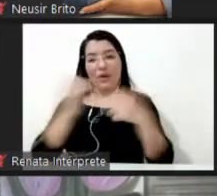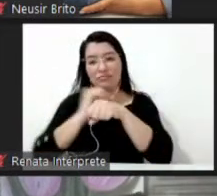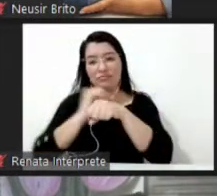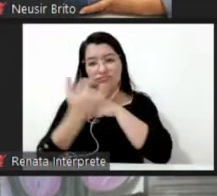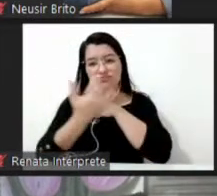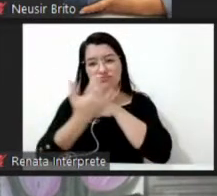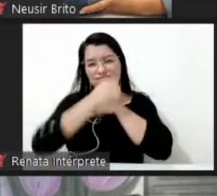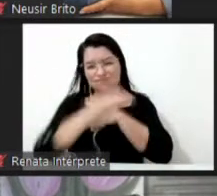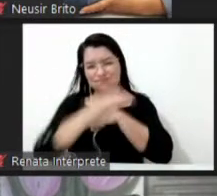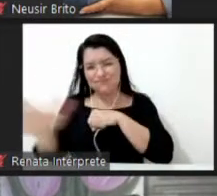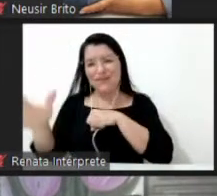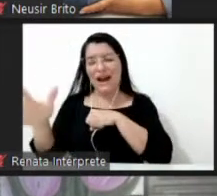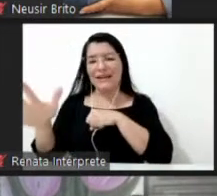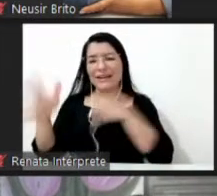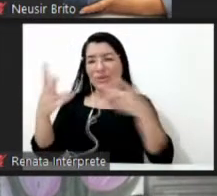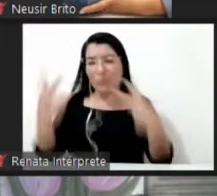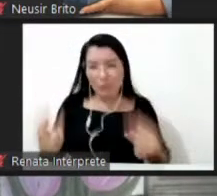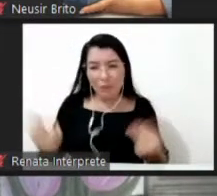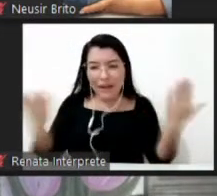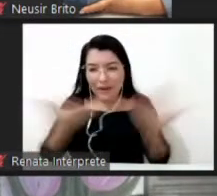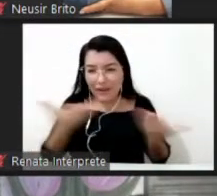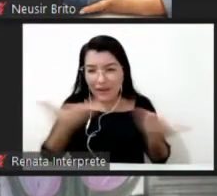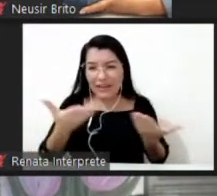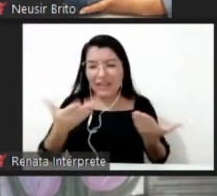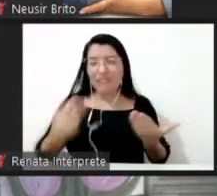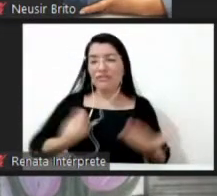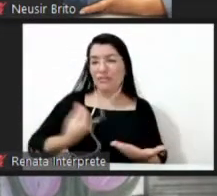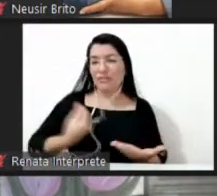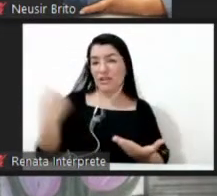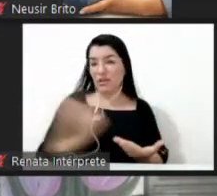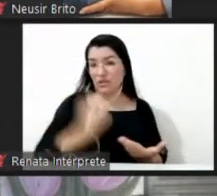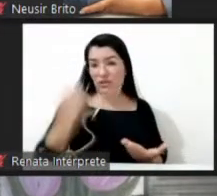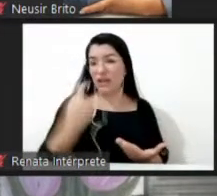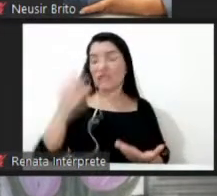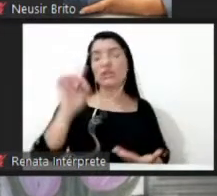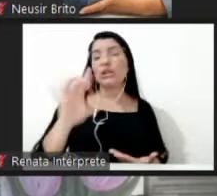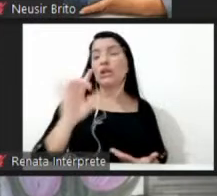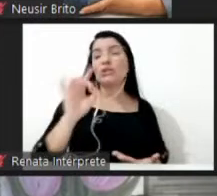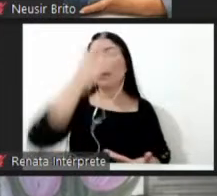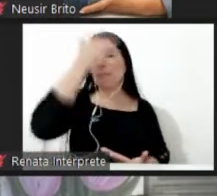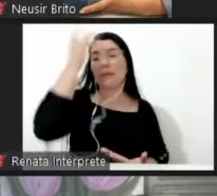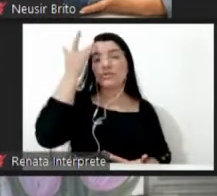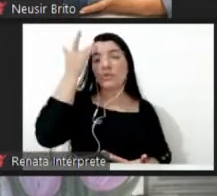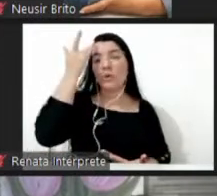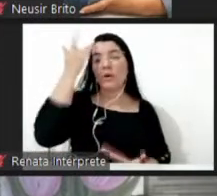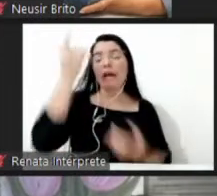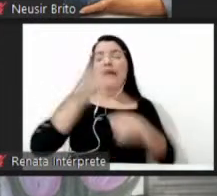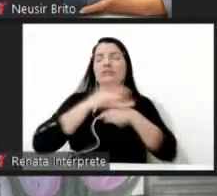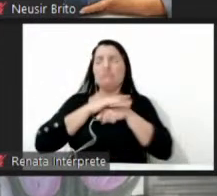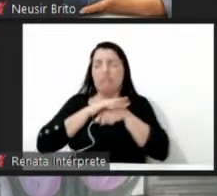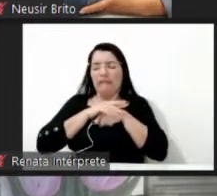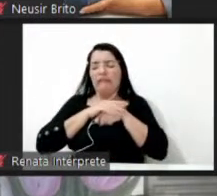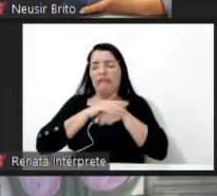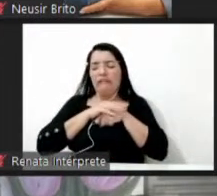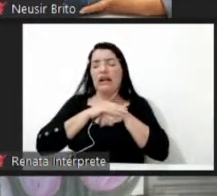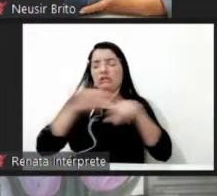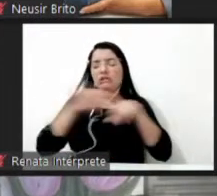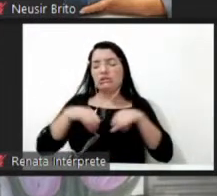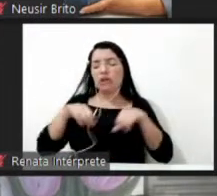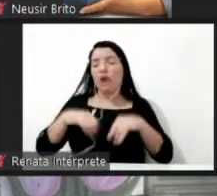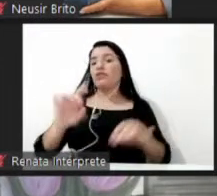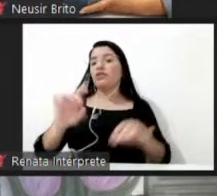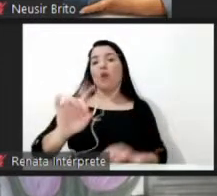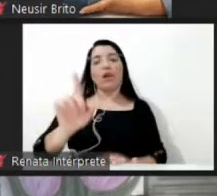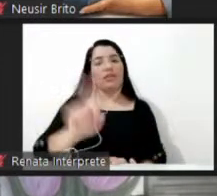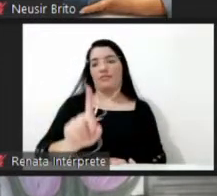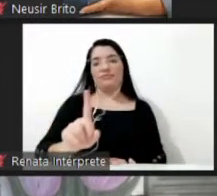vivida atualmente por todos nós, não é somente aquele que está fisicamente doente que sofre, mas, sobretudo, o nosso